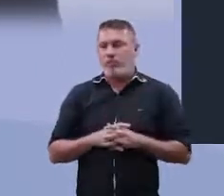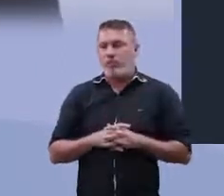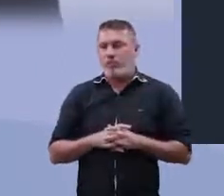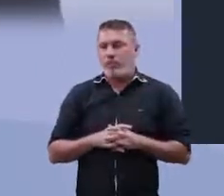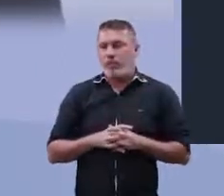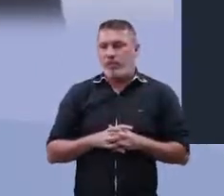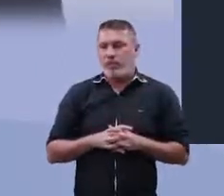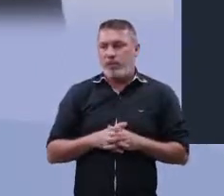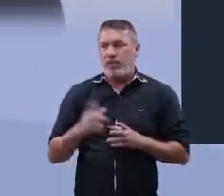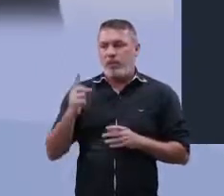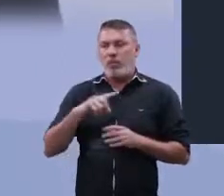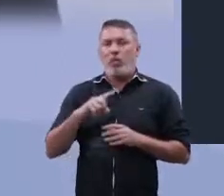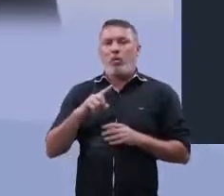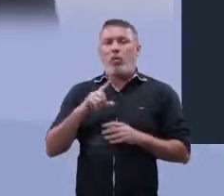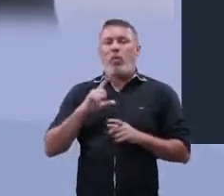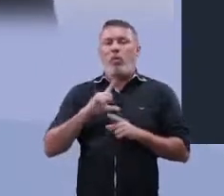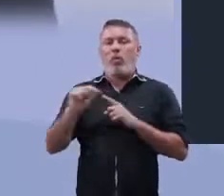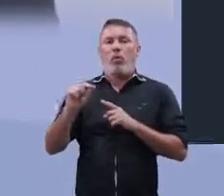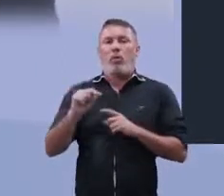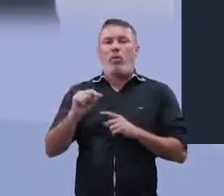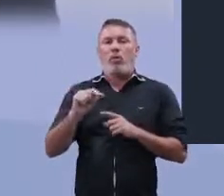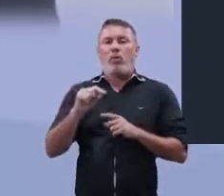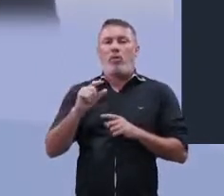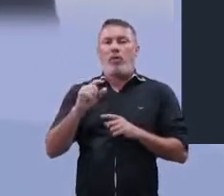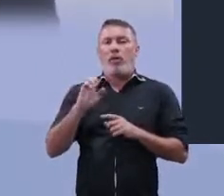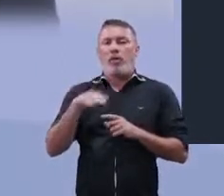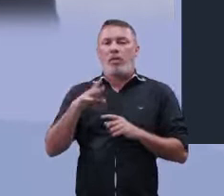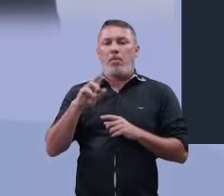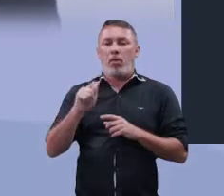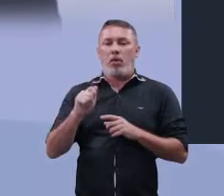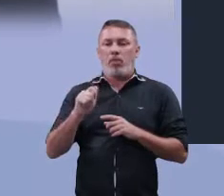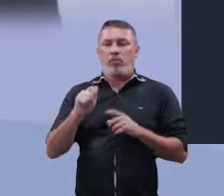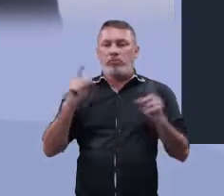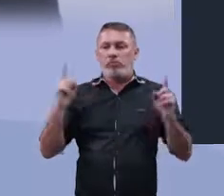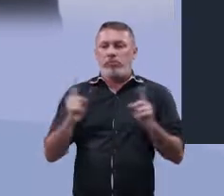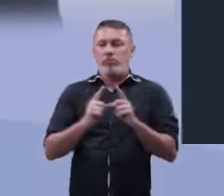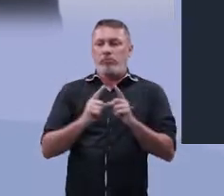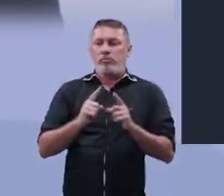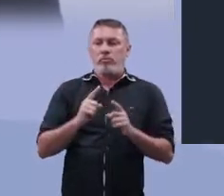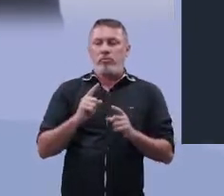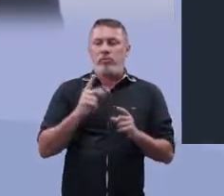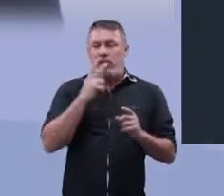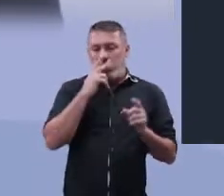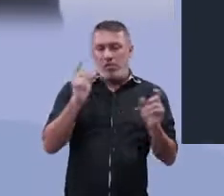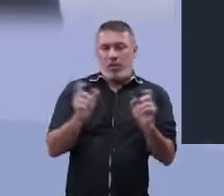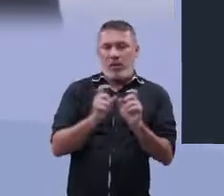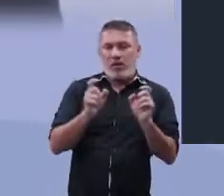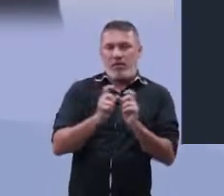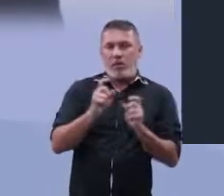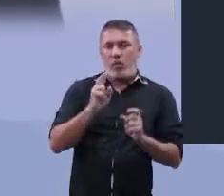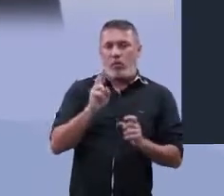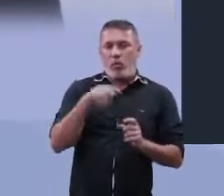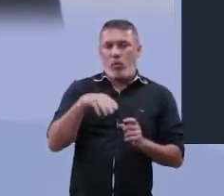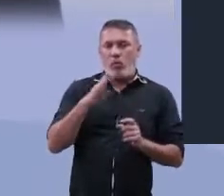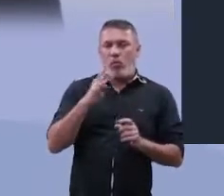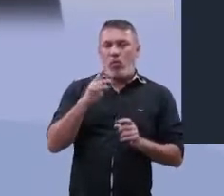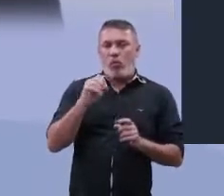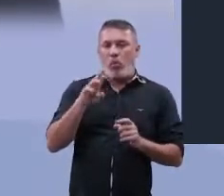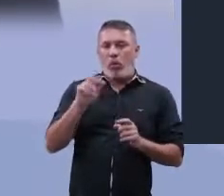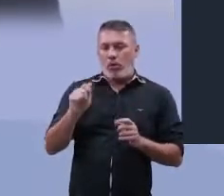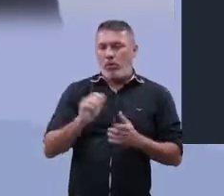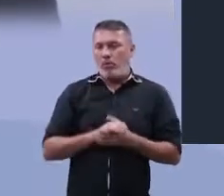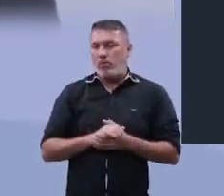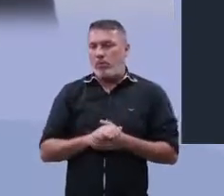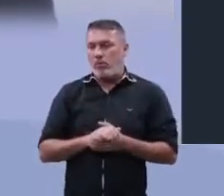pequenininho. Um bora-embora significa vamos embora, né? Possivelmente juntaram aí as palavras e fizeram uma